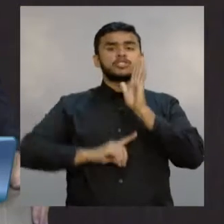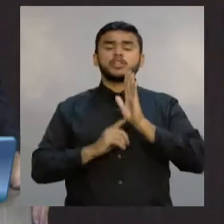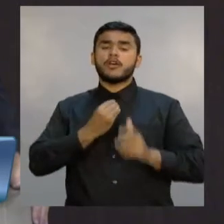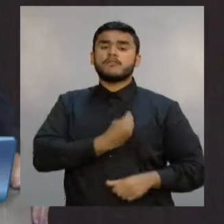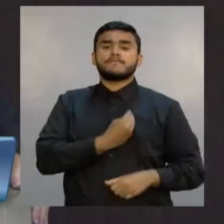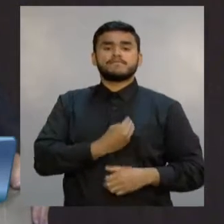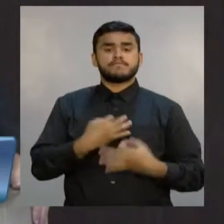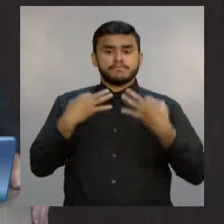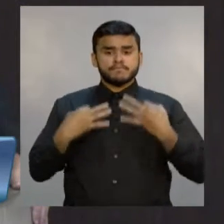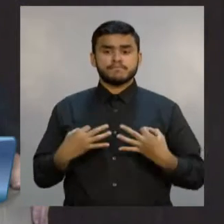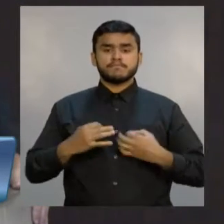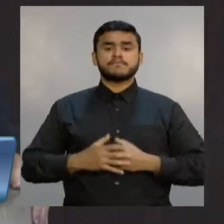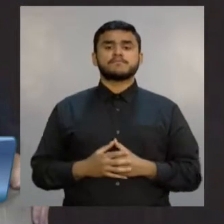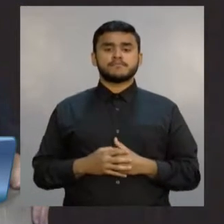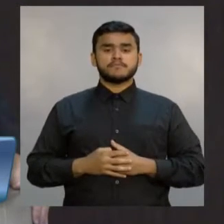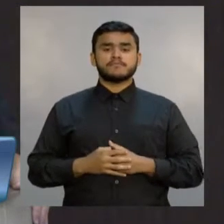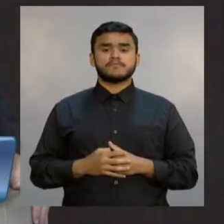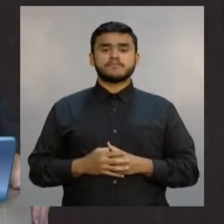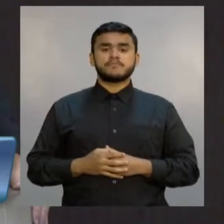digna. Deputada,